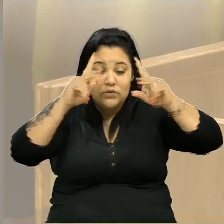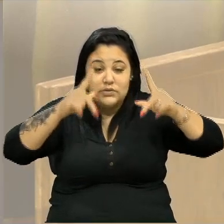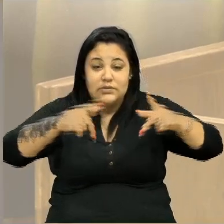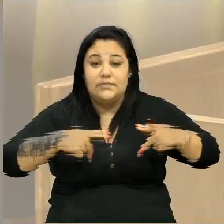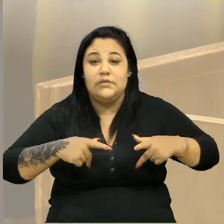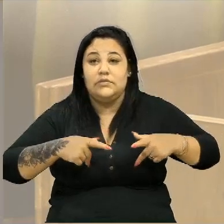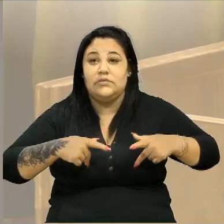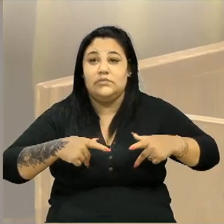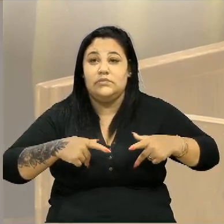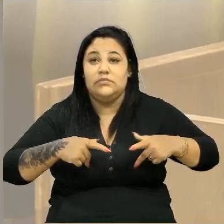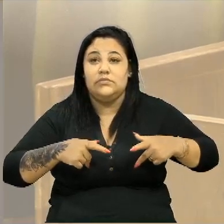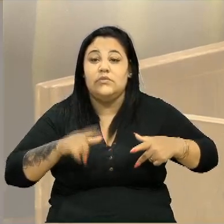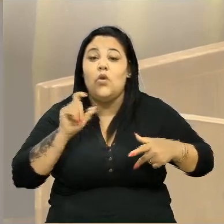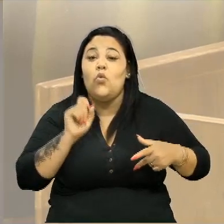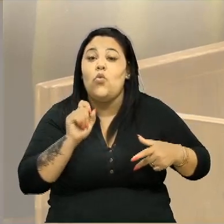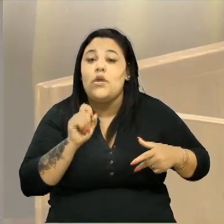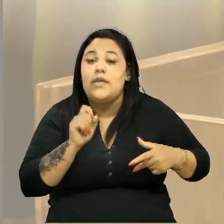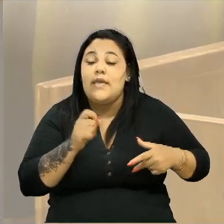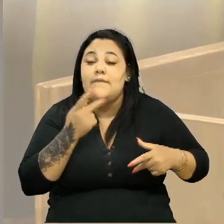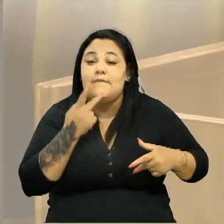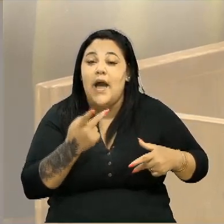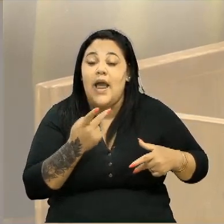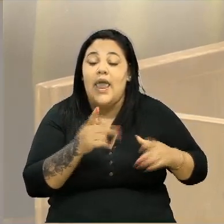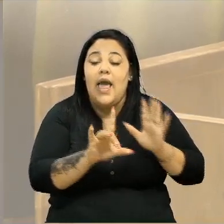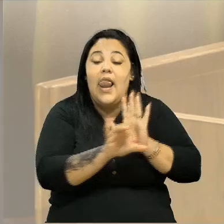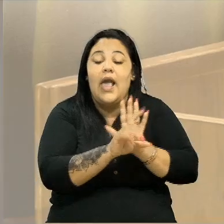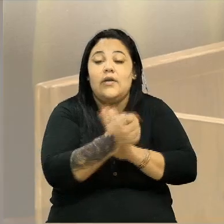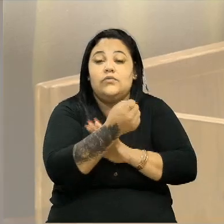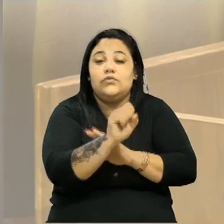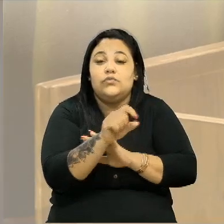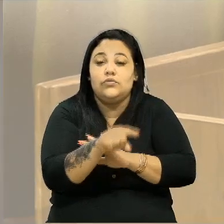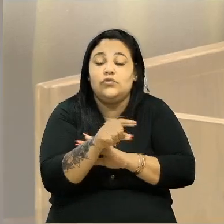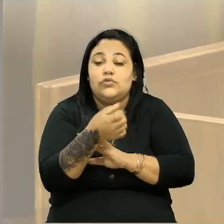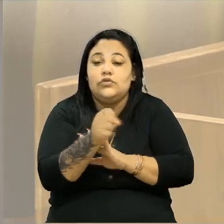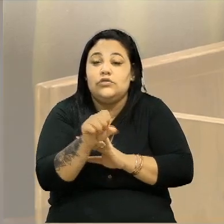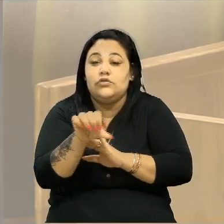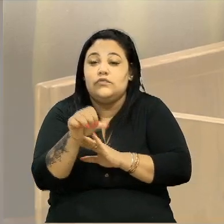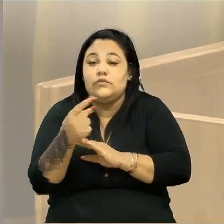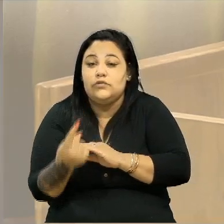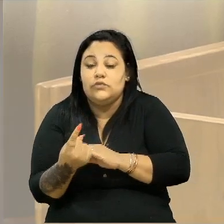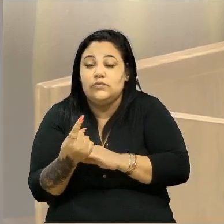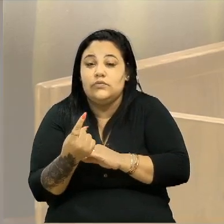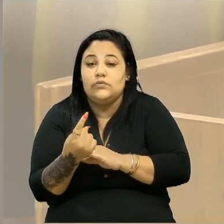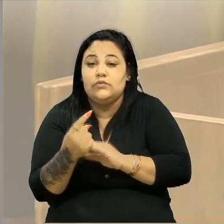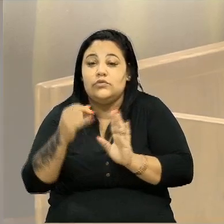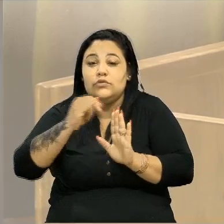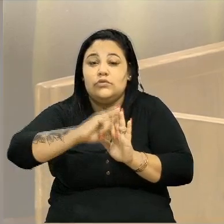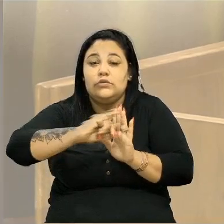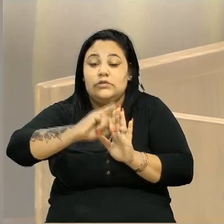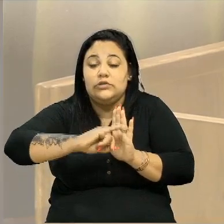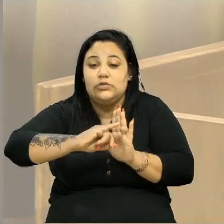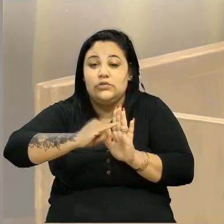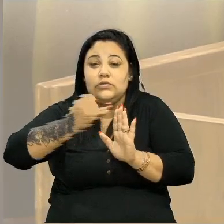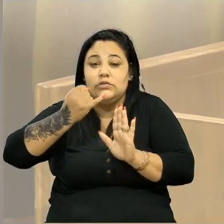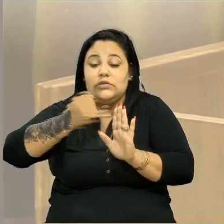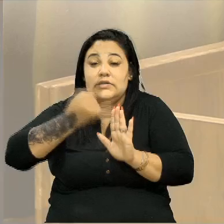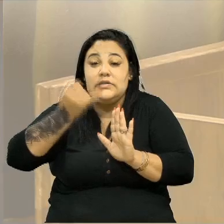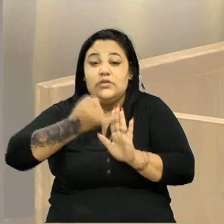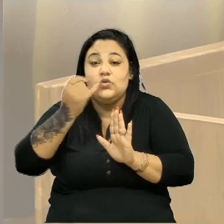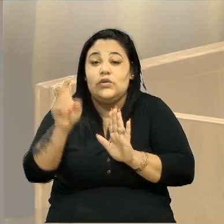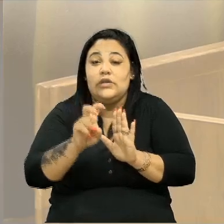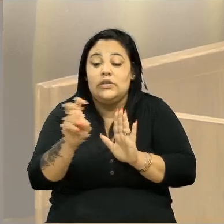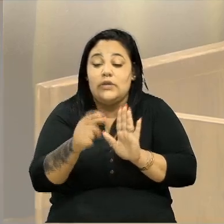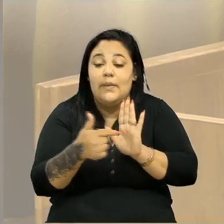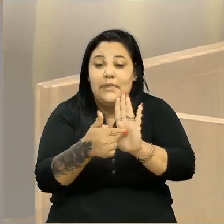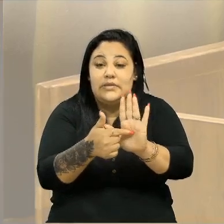acordo com o que preconiza a Lei 8.291, no inciso 5º, que apresenta como